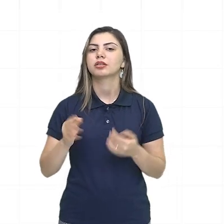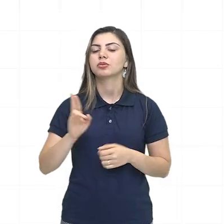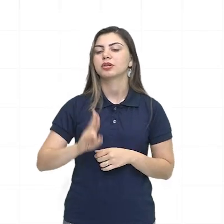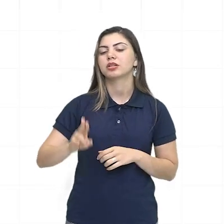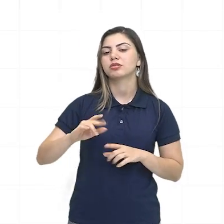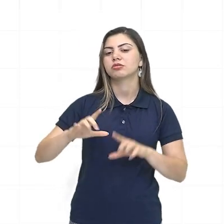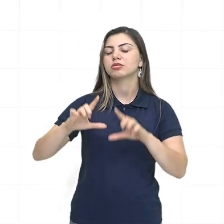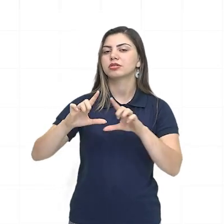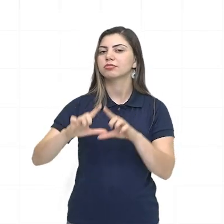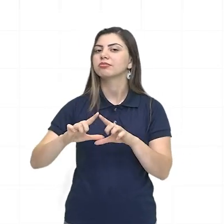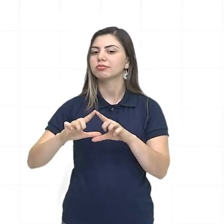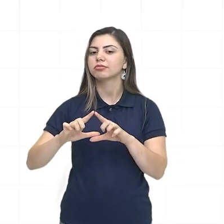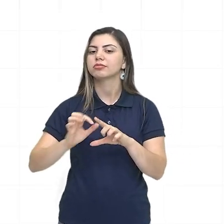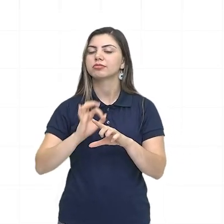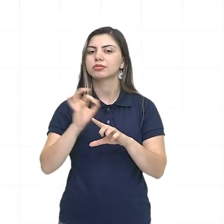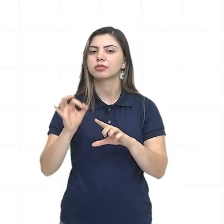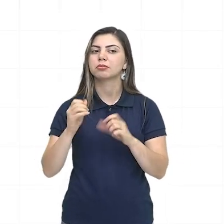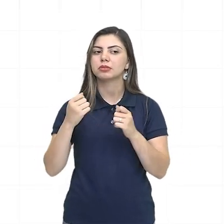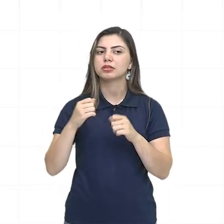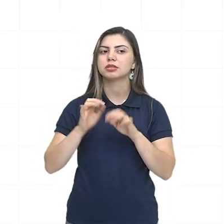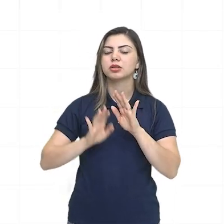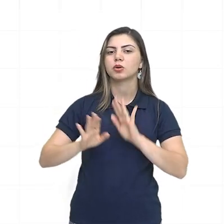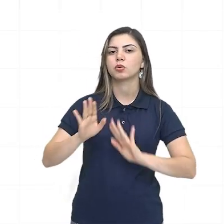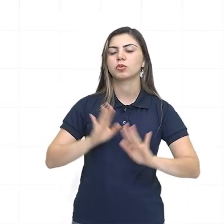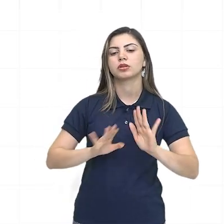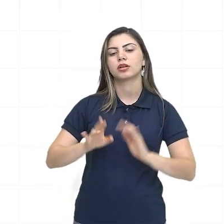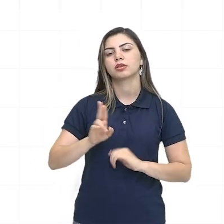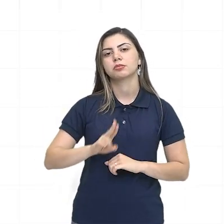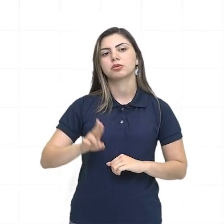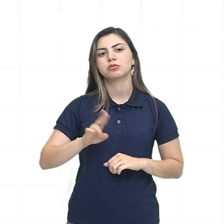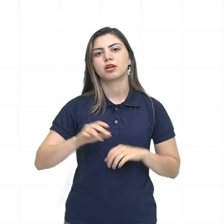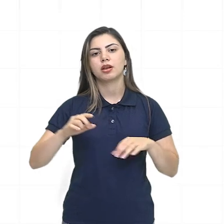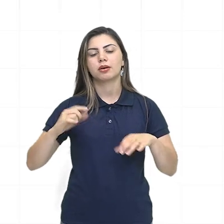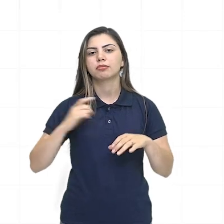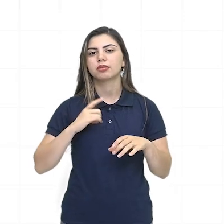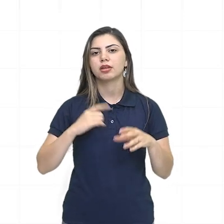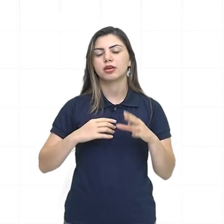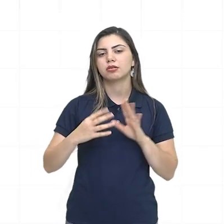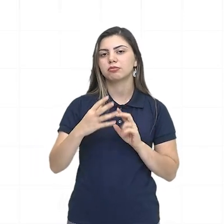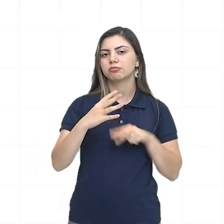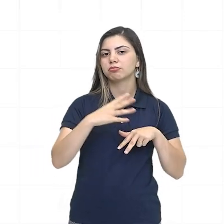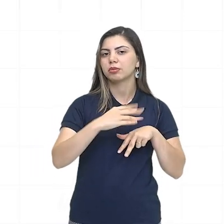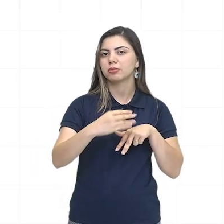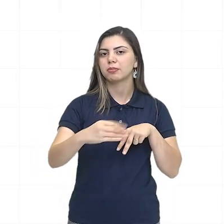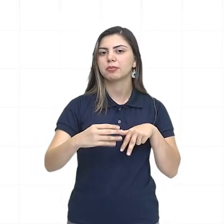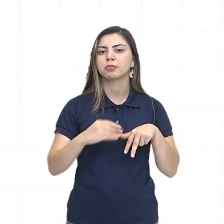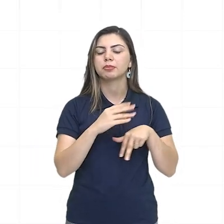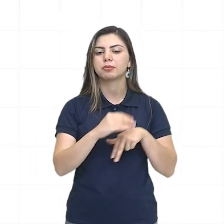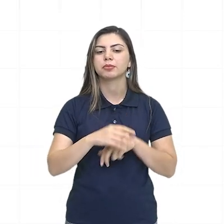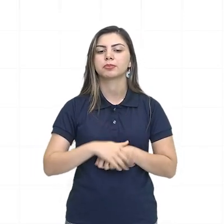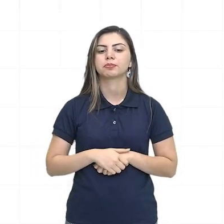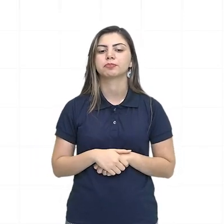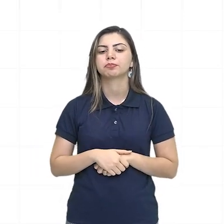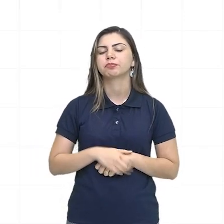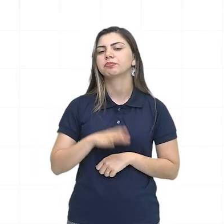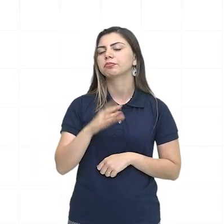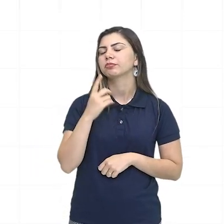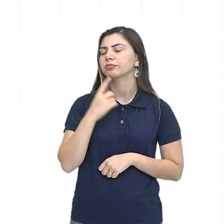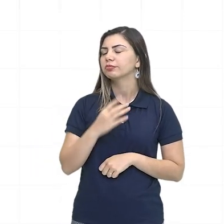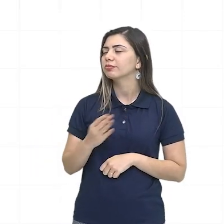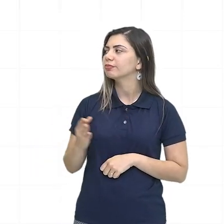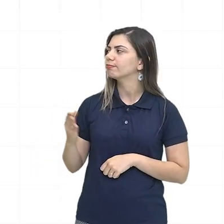critério para poder adentrar a sala, para poder utilizar as máquinas que emitem a radiação. Terceiro